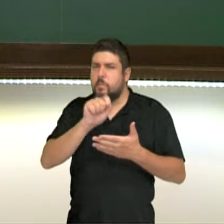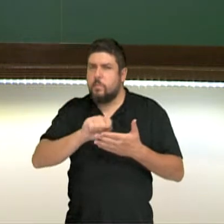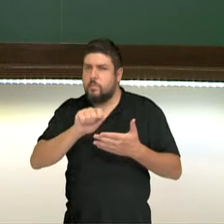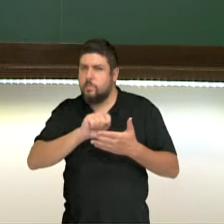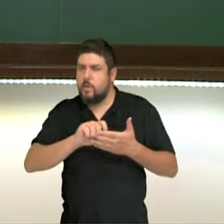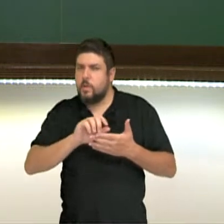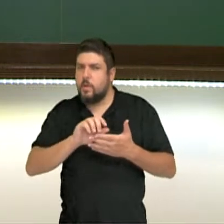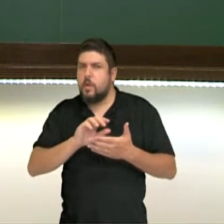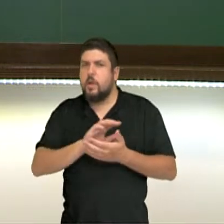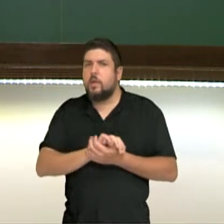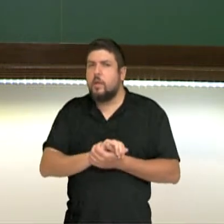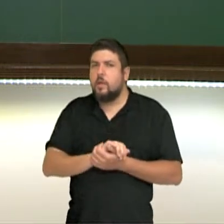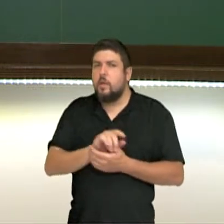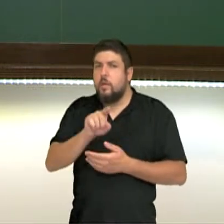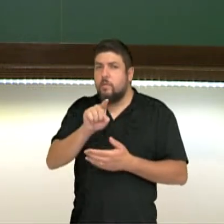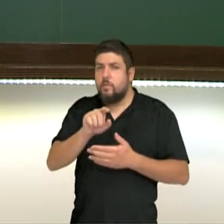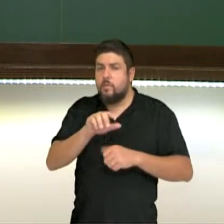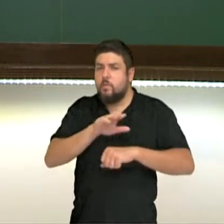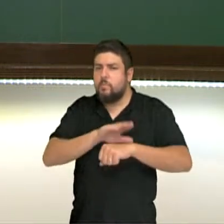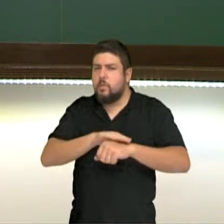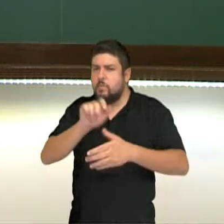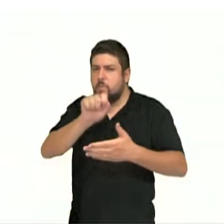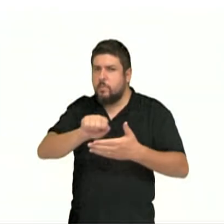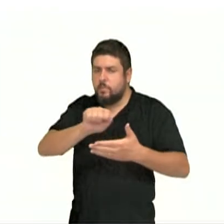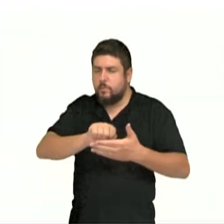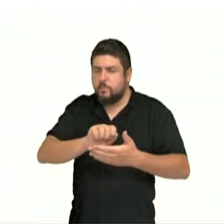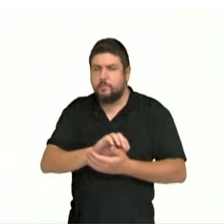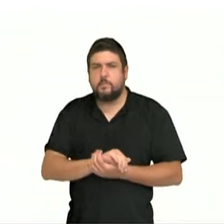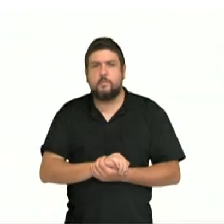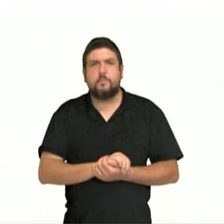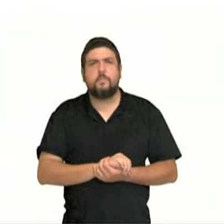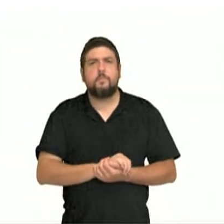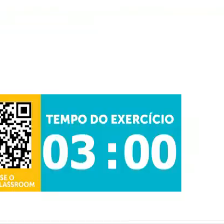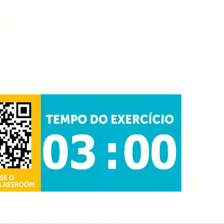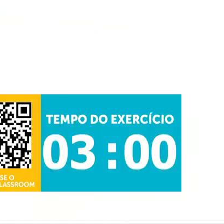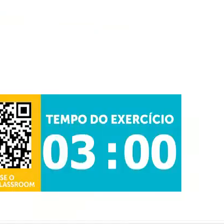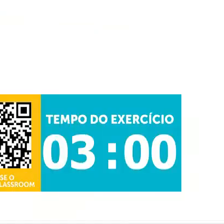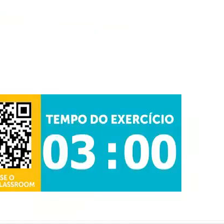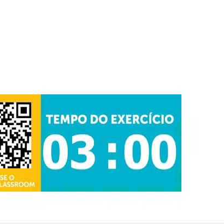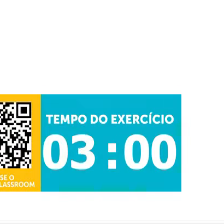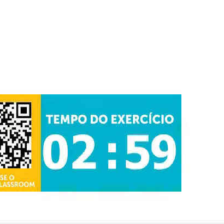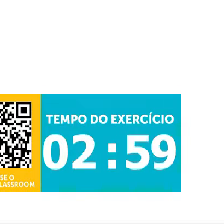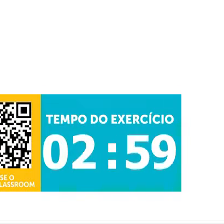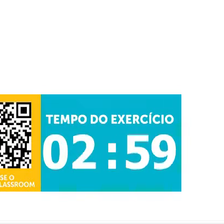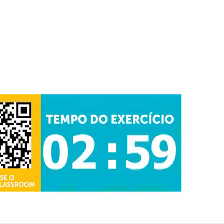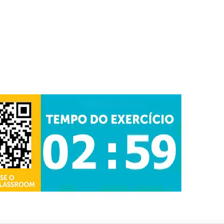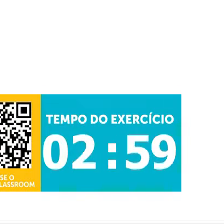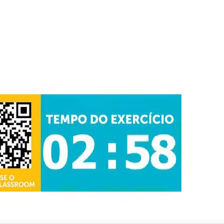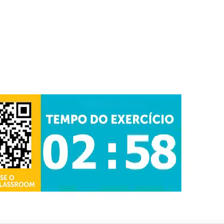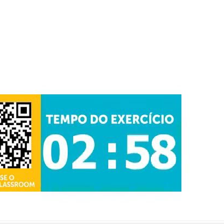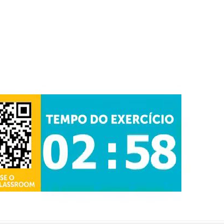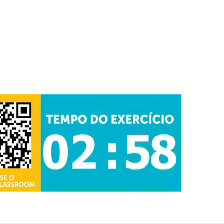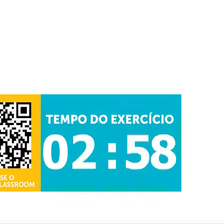no que a gente viu anteriormente e você vai ter um tempinho para responder vamos lá ó